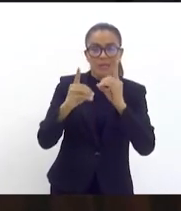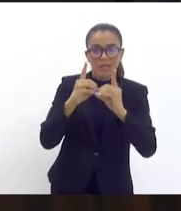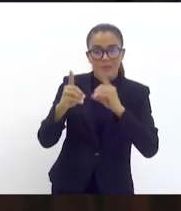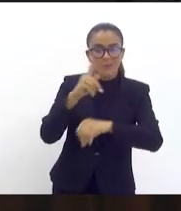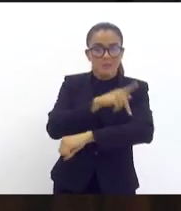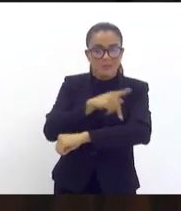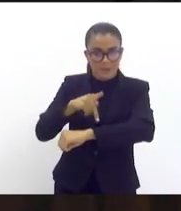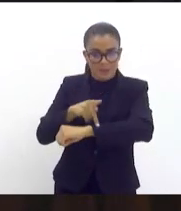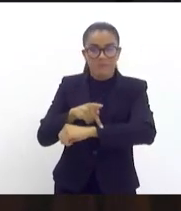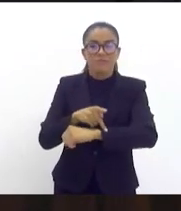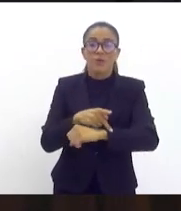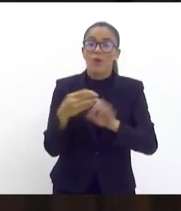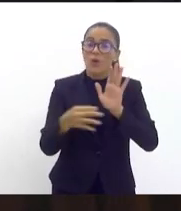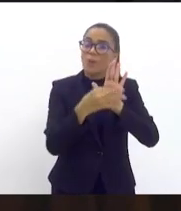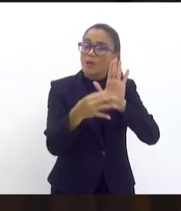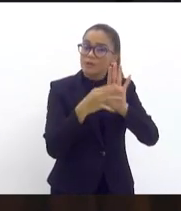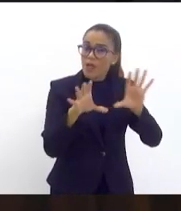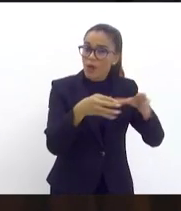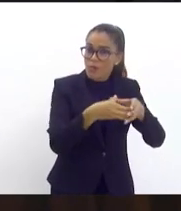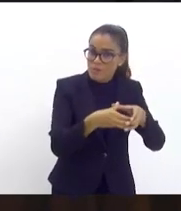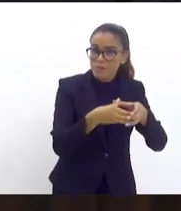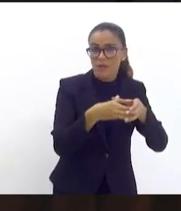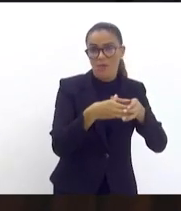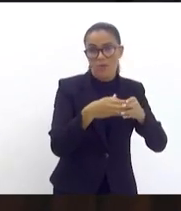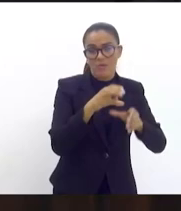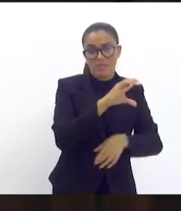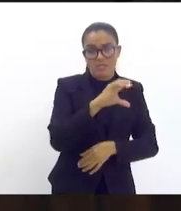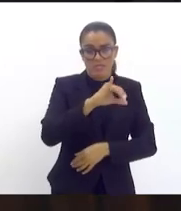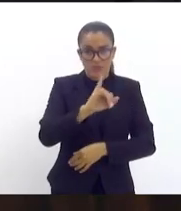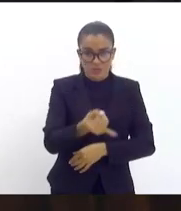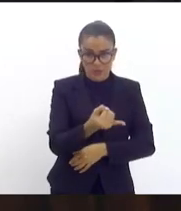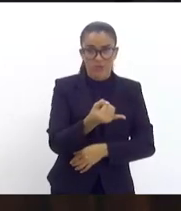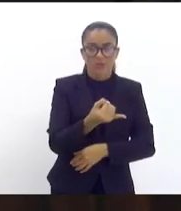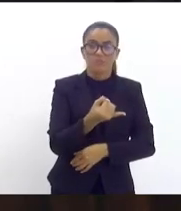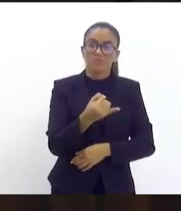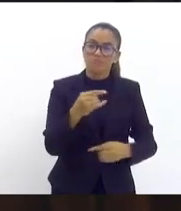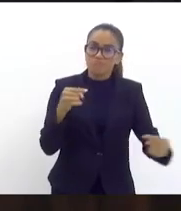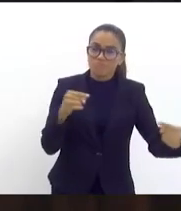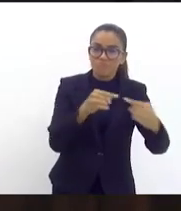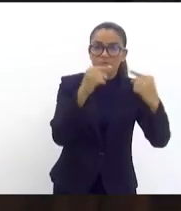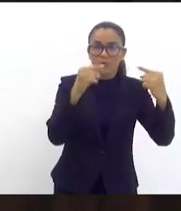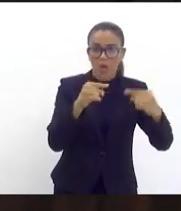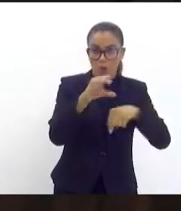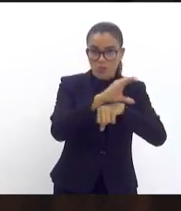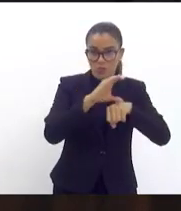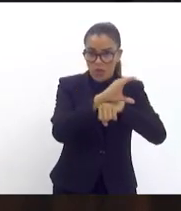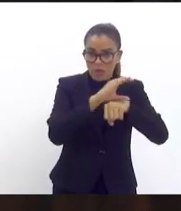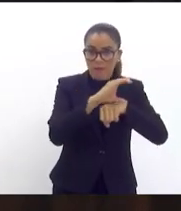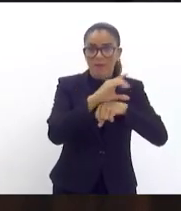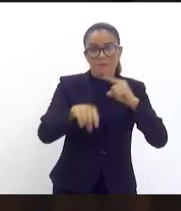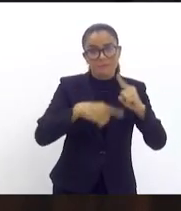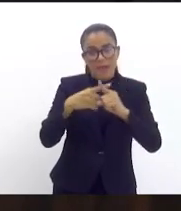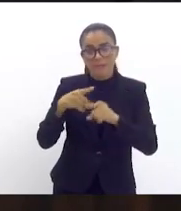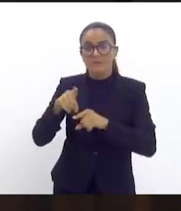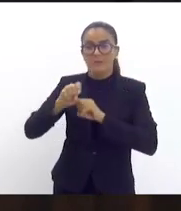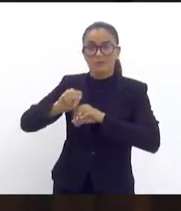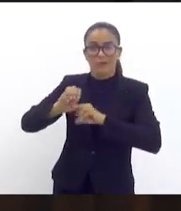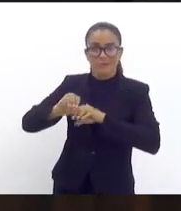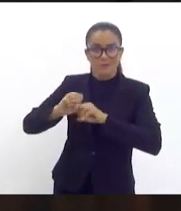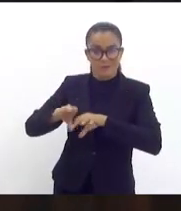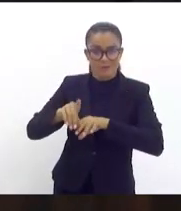didático-pedagógico. Pareceres das comissões Constituição e Justiça pela constitucionalidade com emenda e de Educação